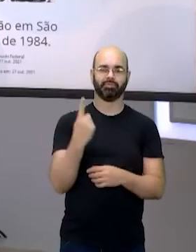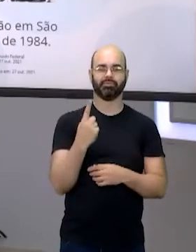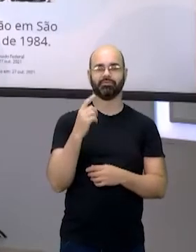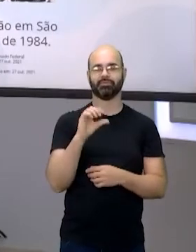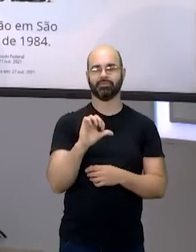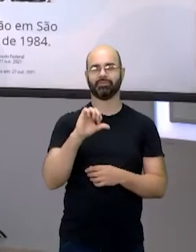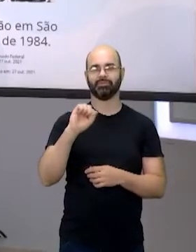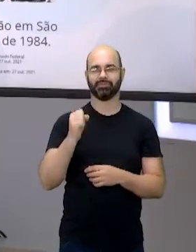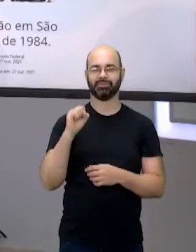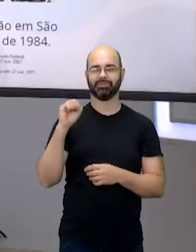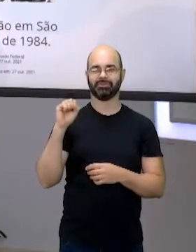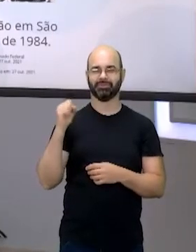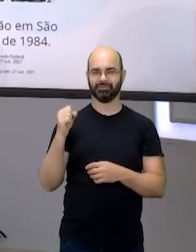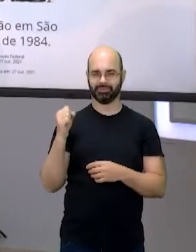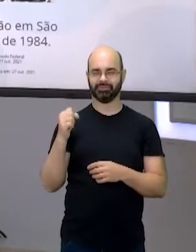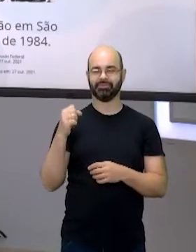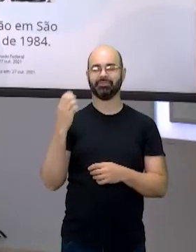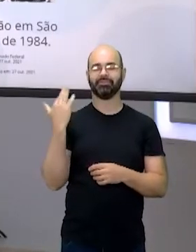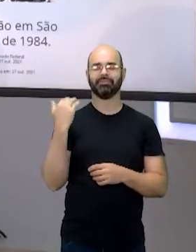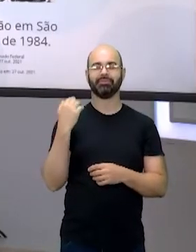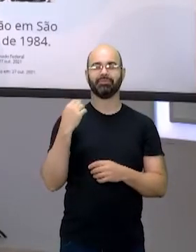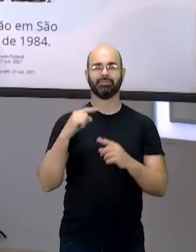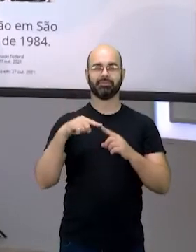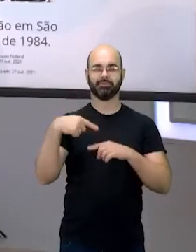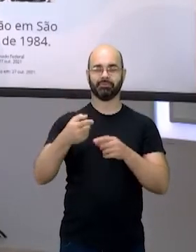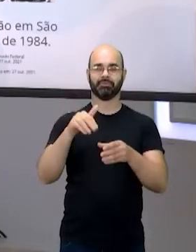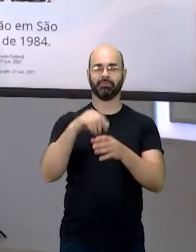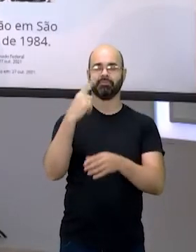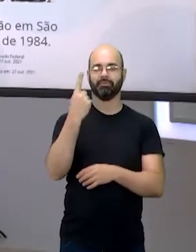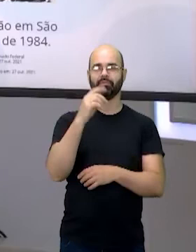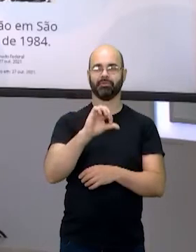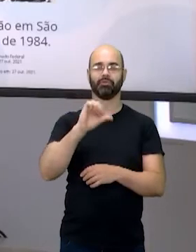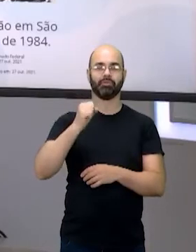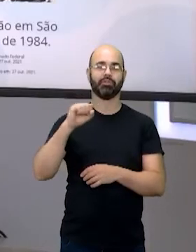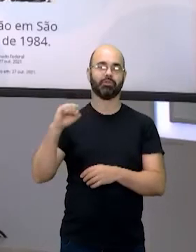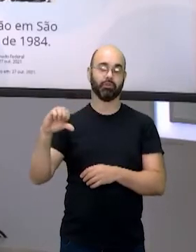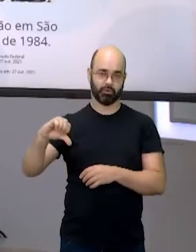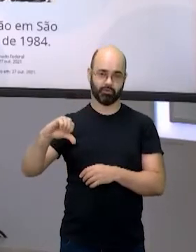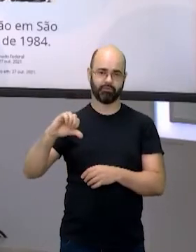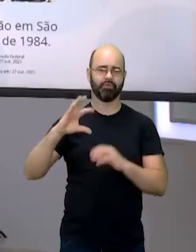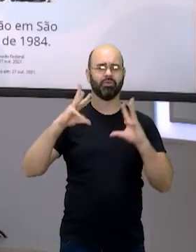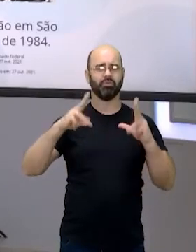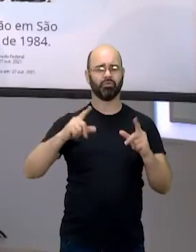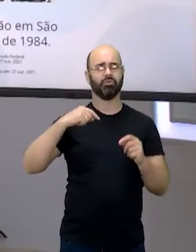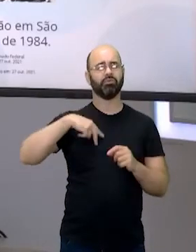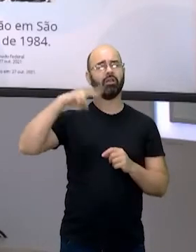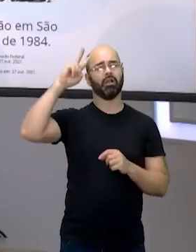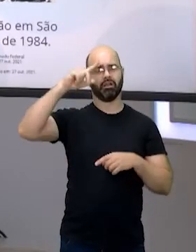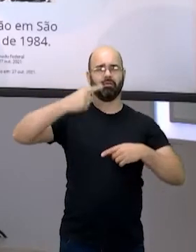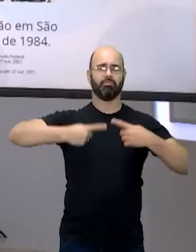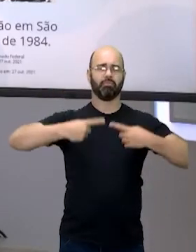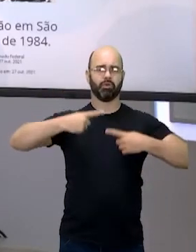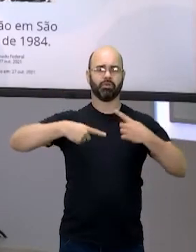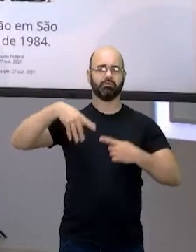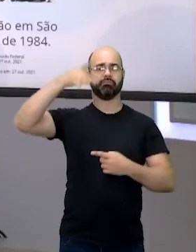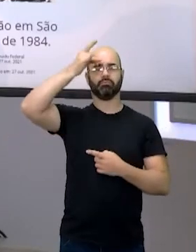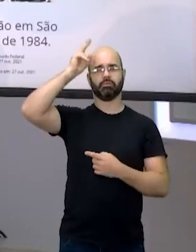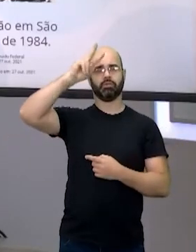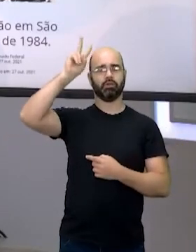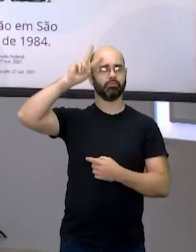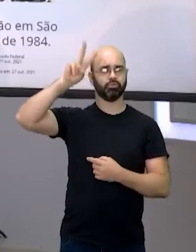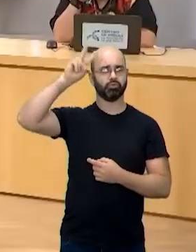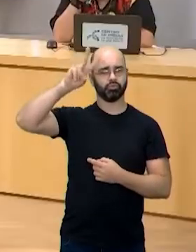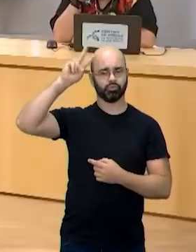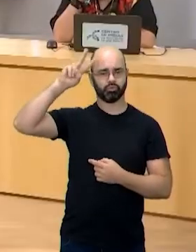e na eleição para presidente em 1989. Tudo isso a gente já tem memória política, né? Memória histórica mesmo,